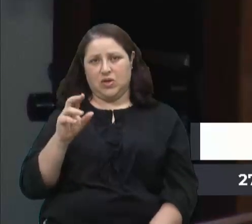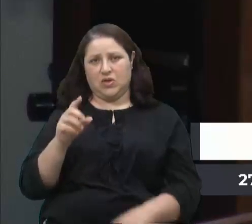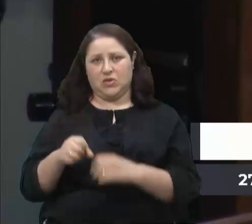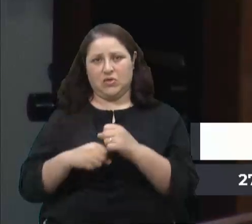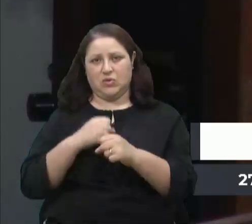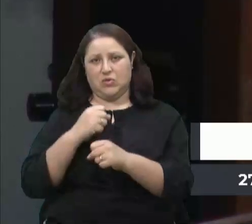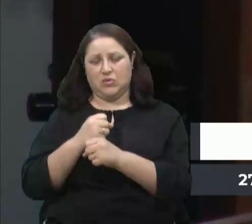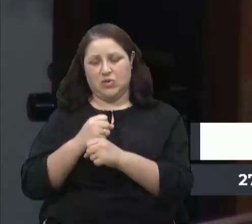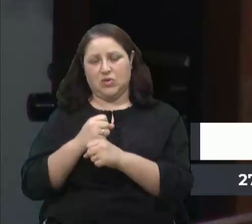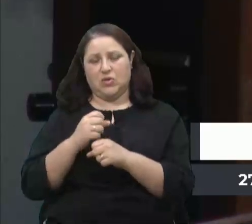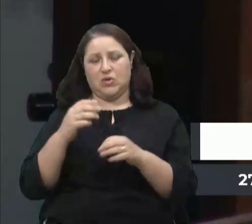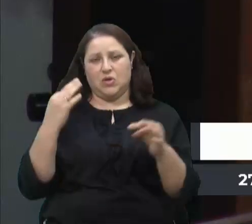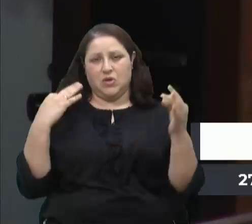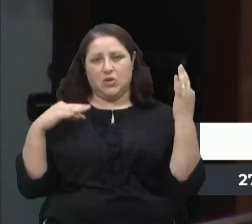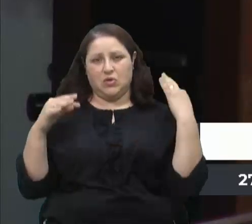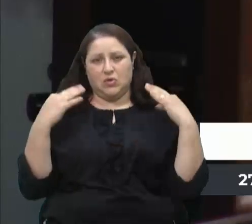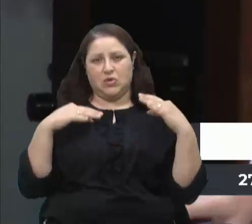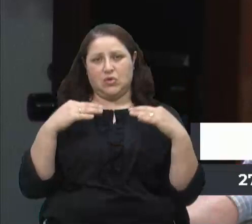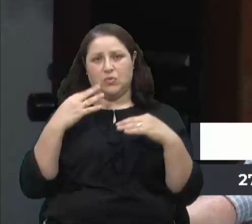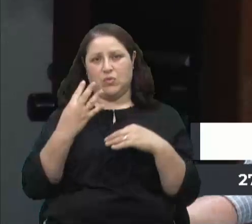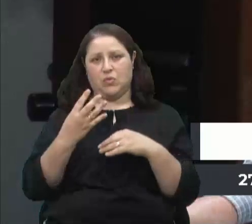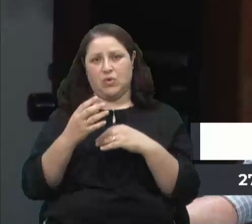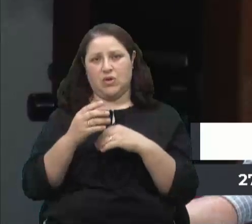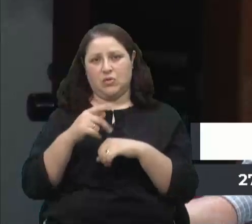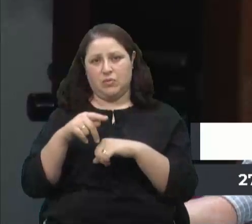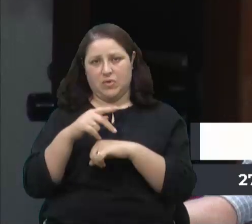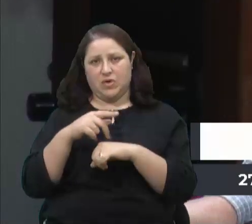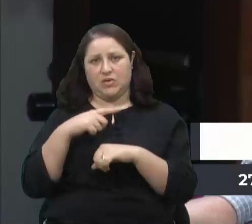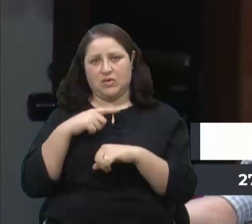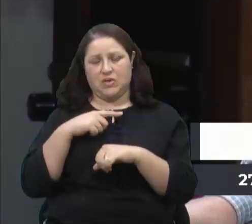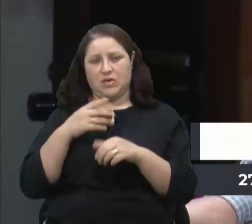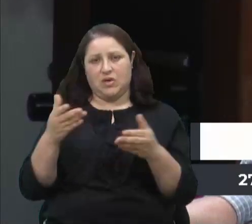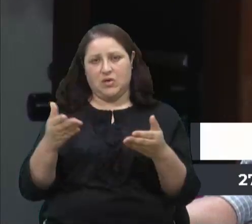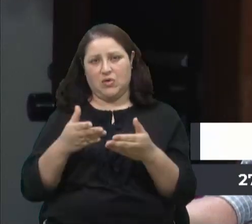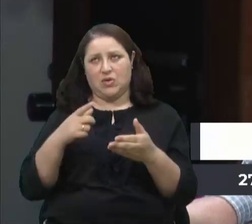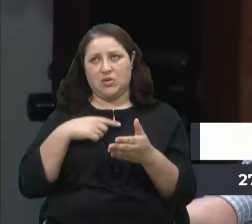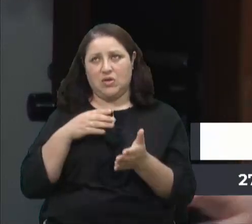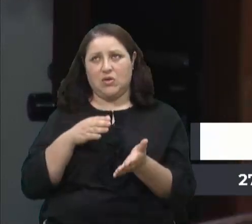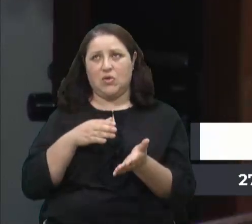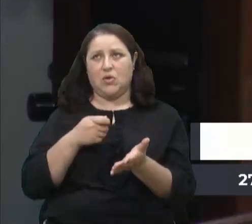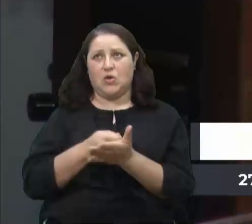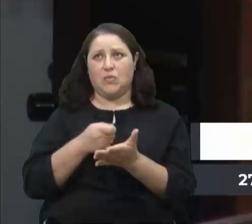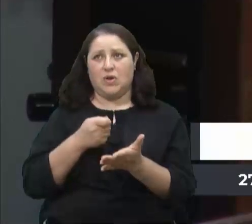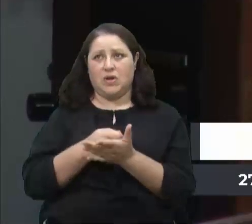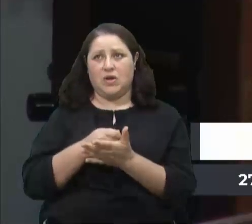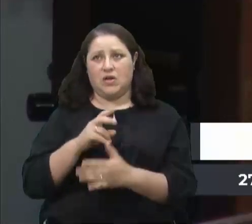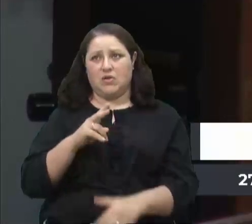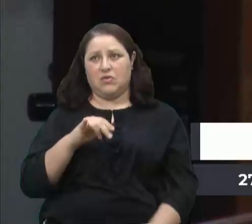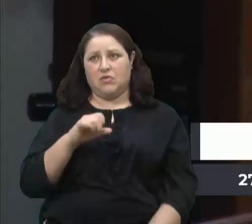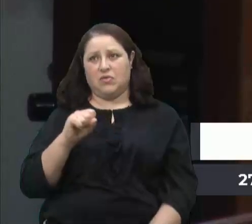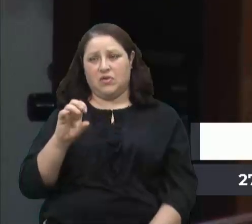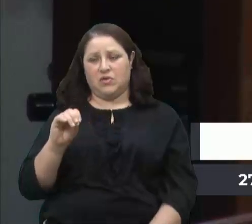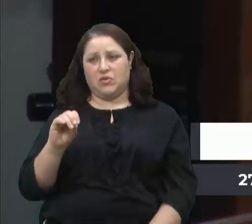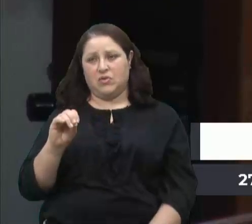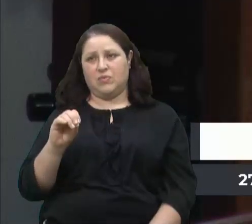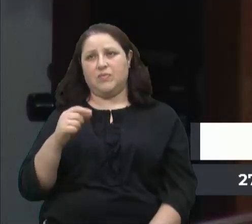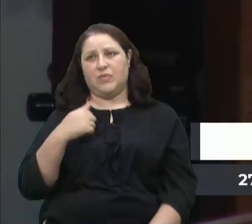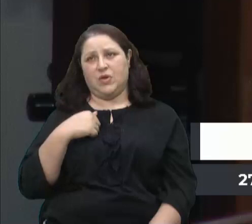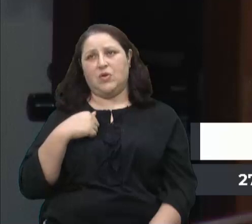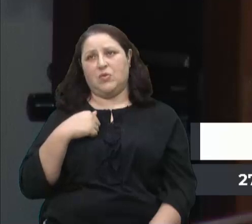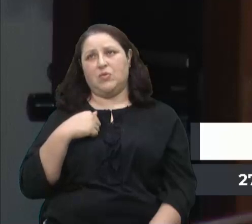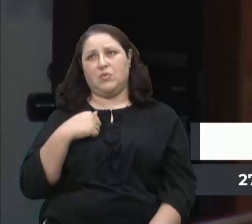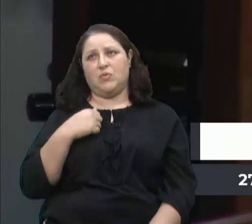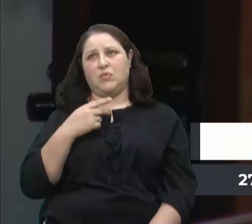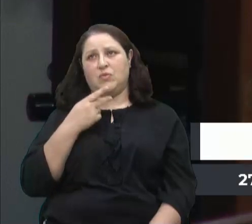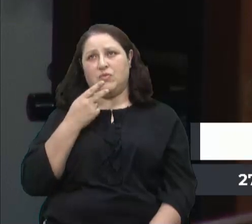4 países que agora está sendo feita a exigência do visto. Então, eu faço questão de trazer